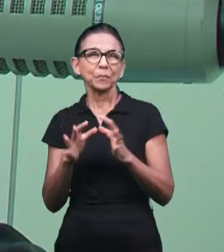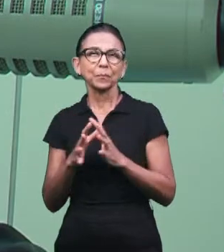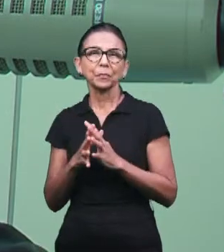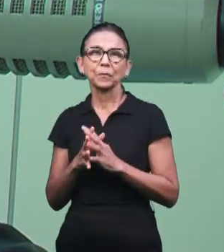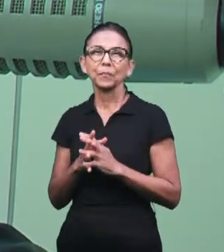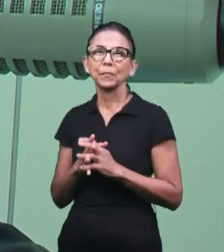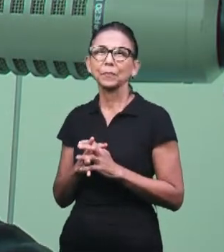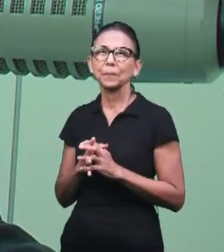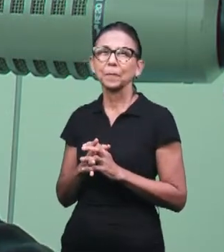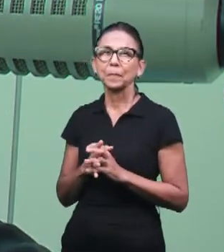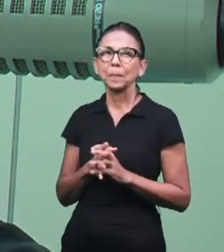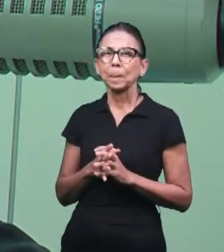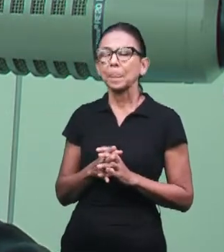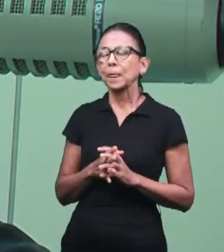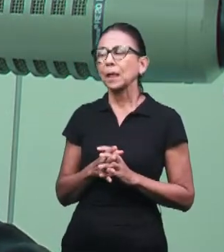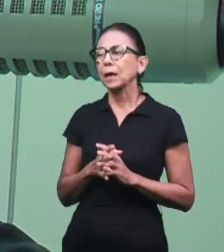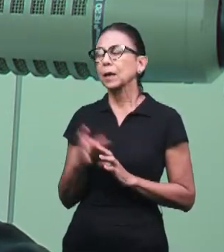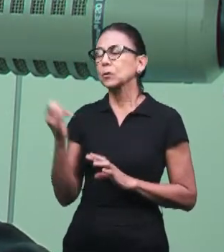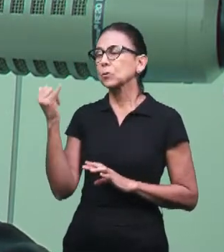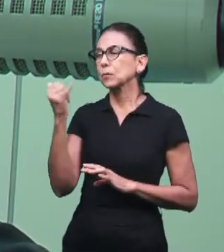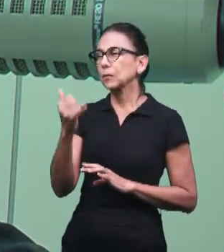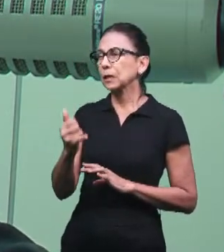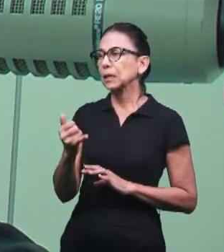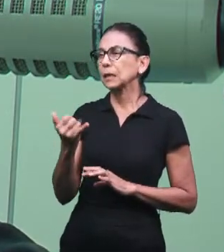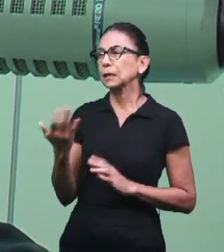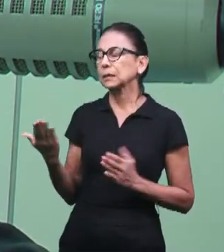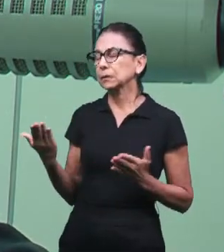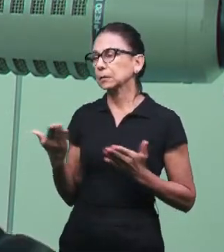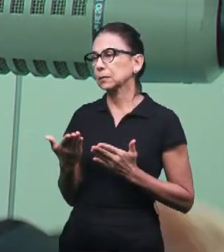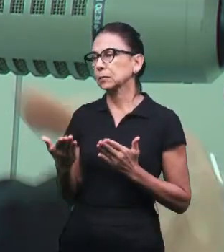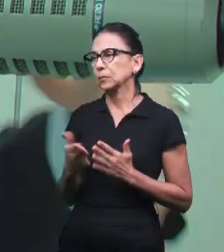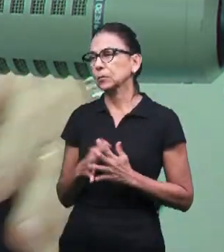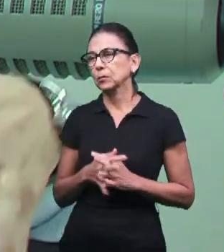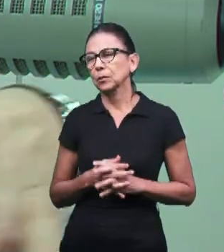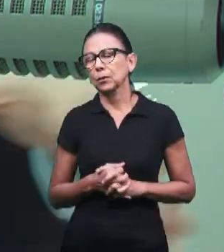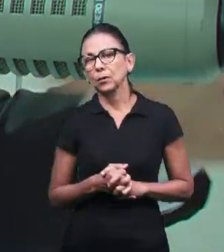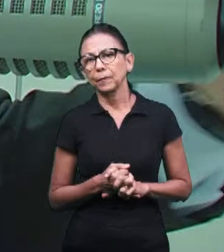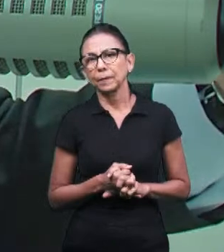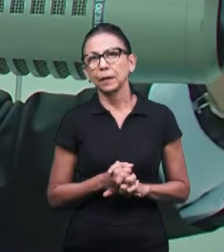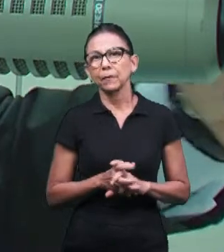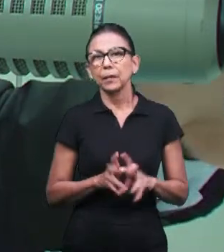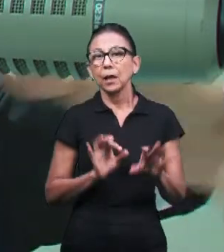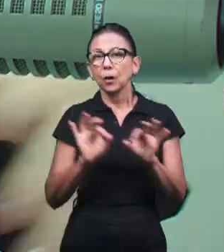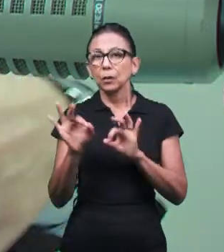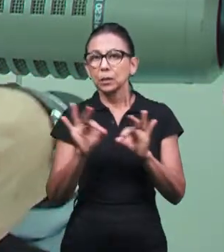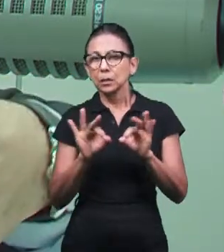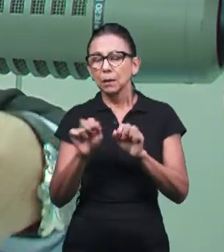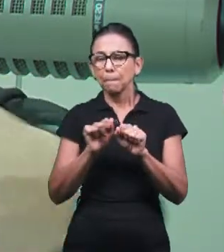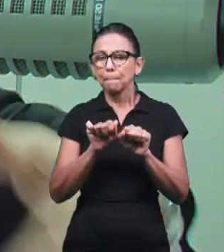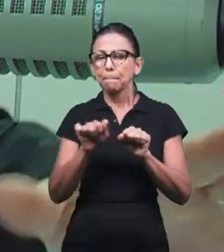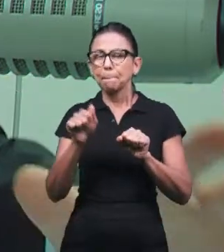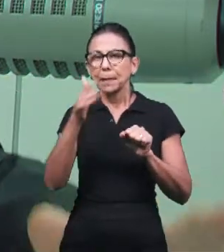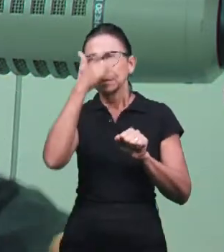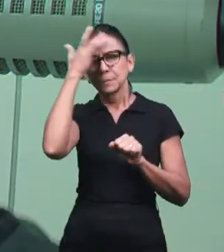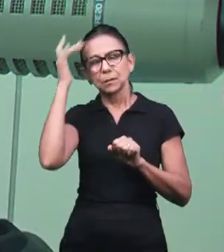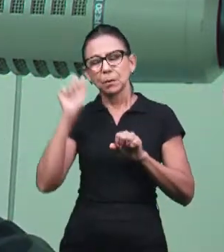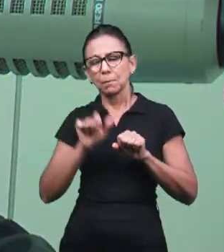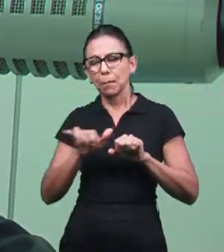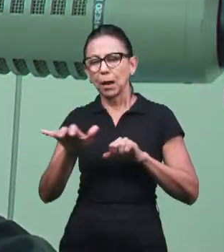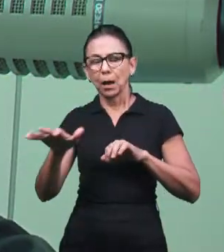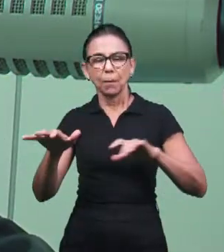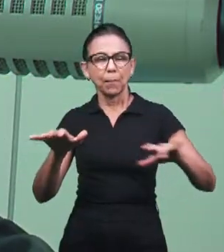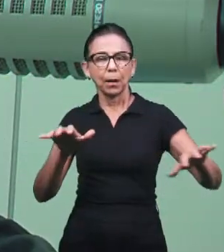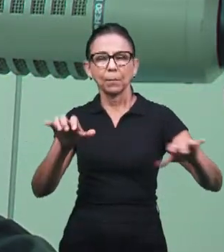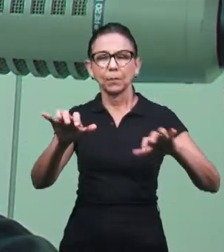da dispersação, né? Que nós comentamos ali, da organização da dispersação, né? Que foi